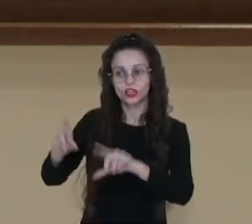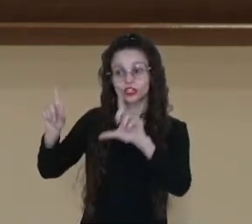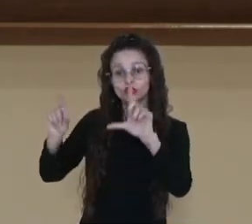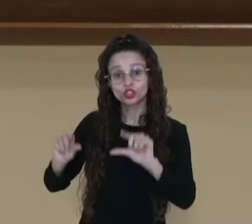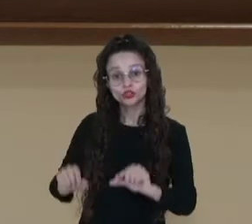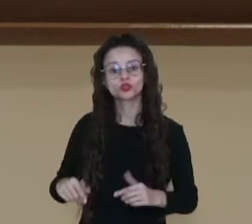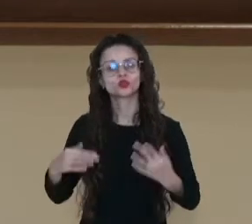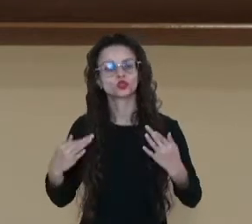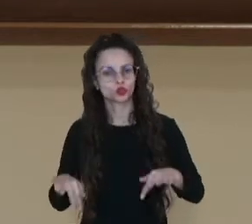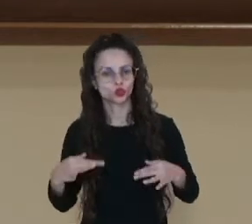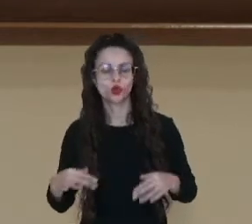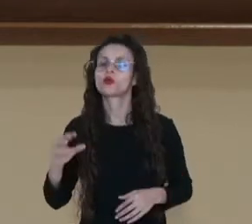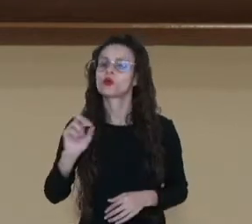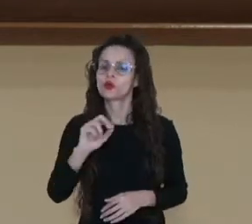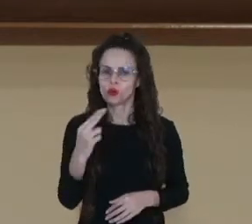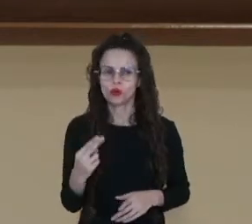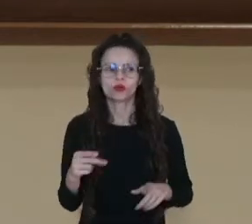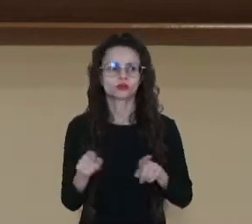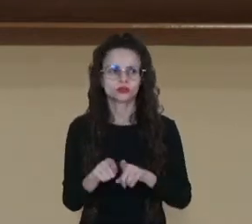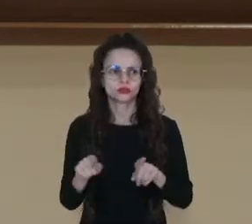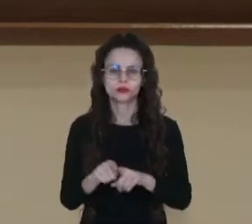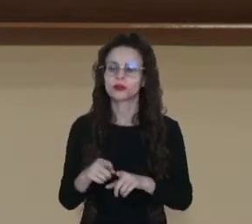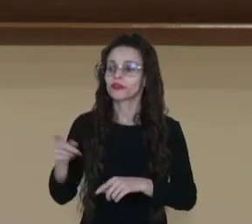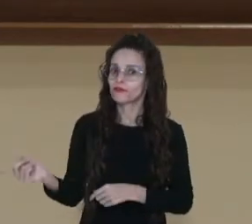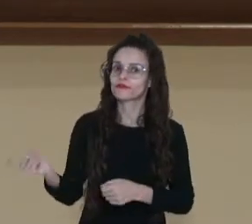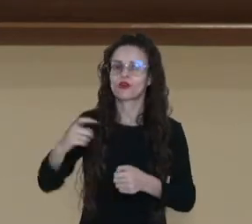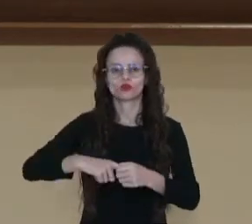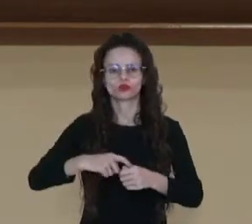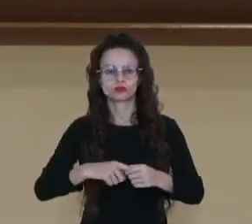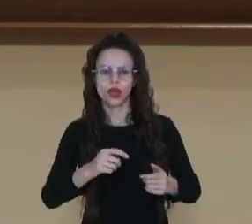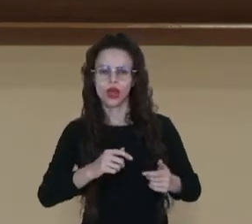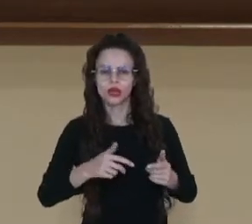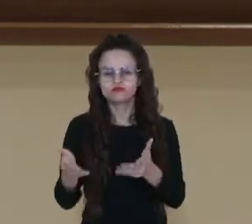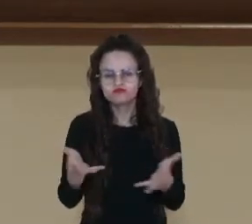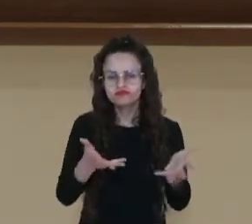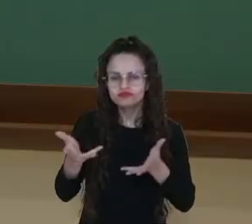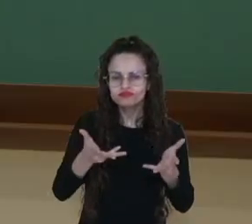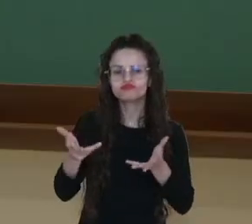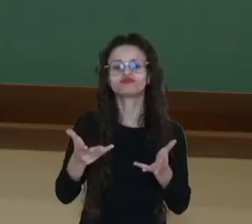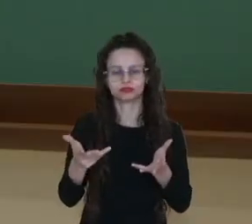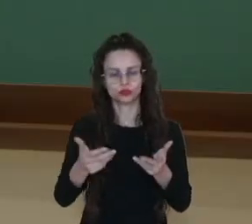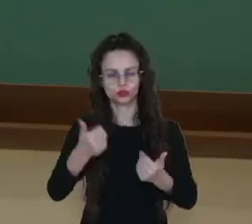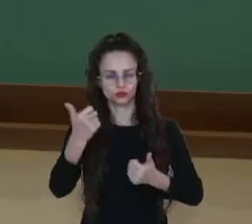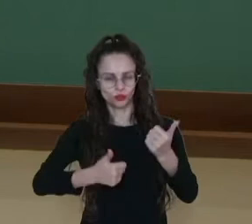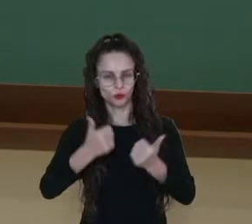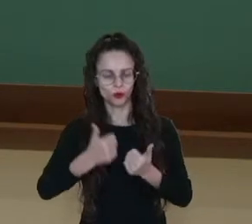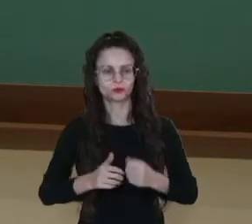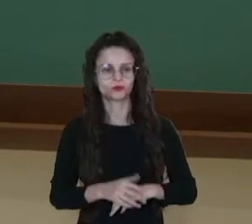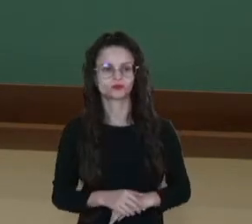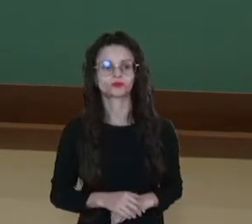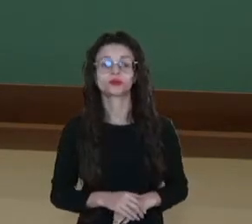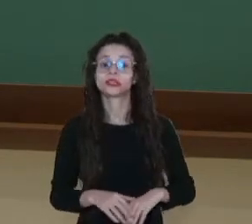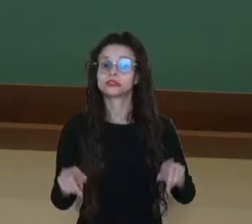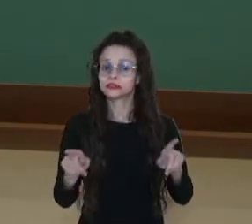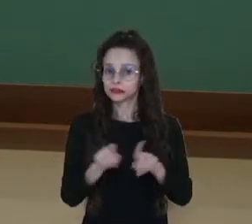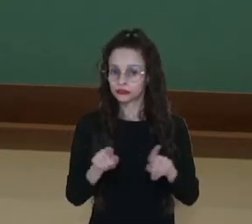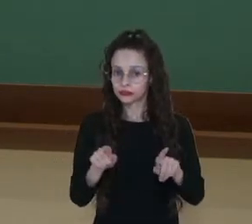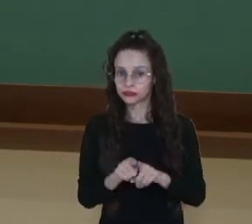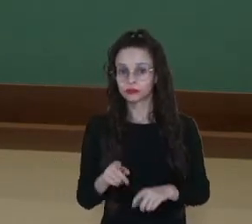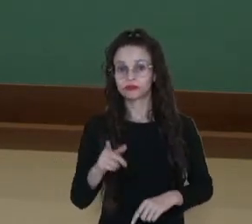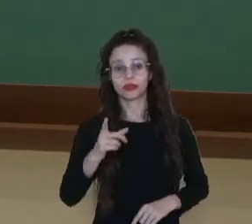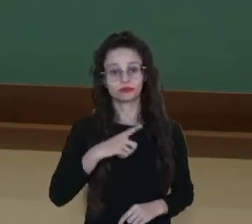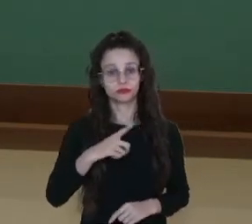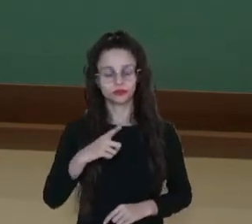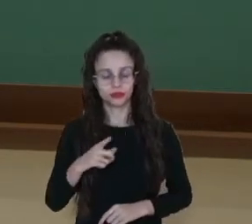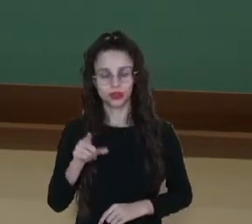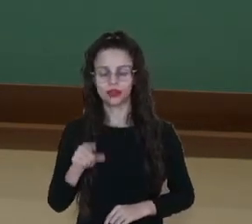diminuir a dor ou muitas vezes ele até retornar ao campo. Nós temos, além da massagem